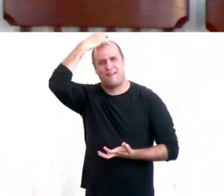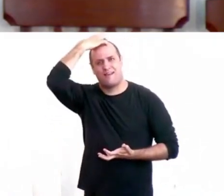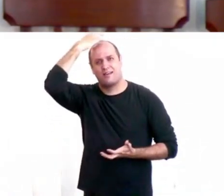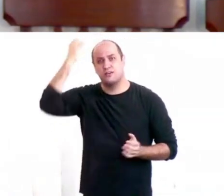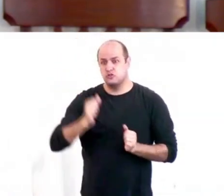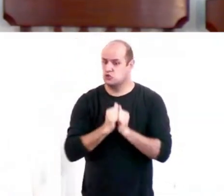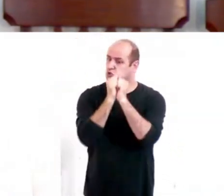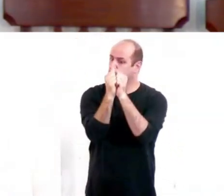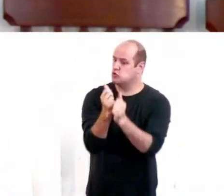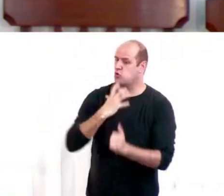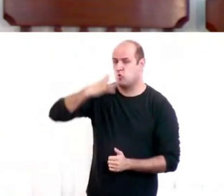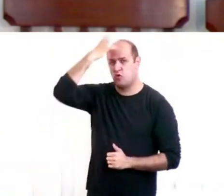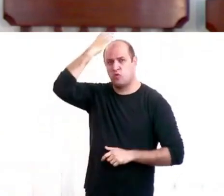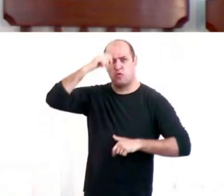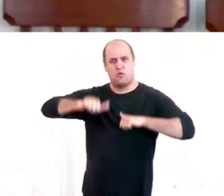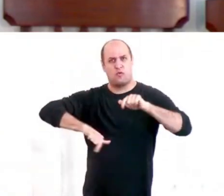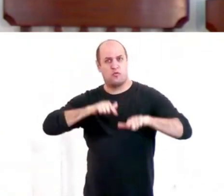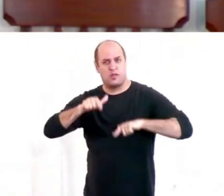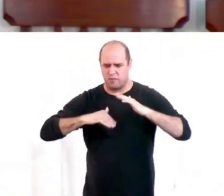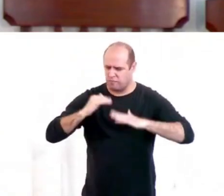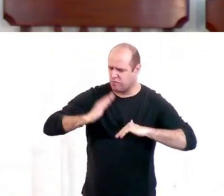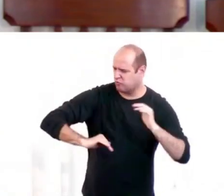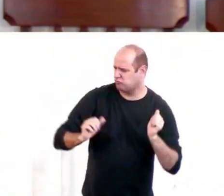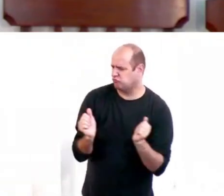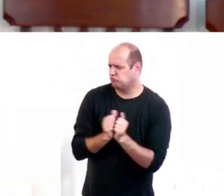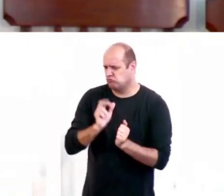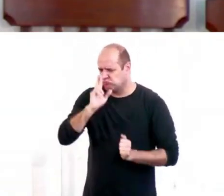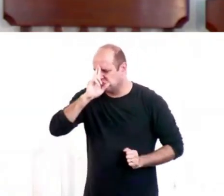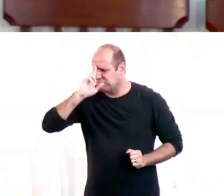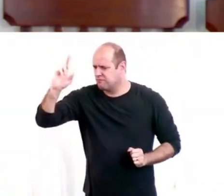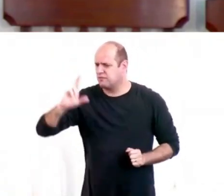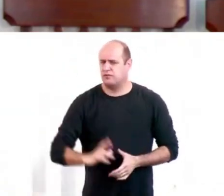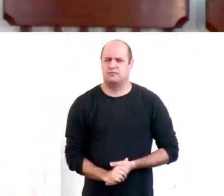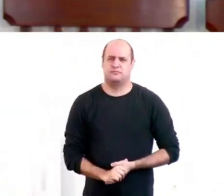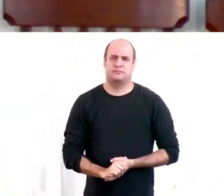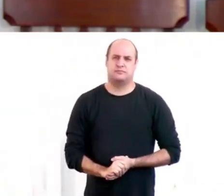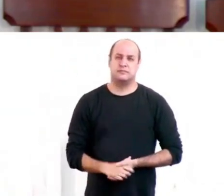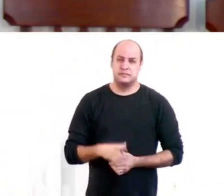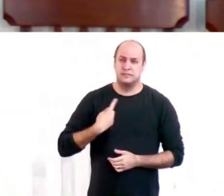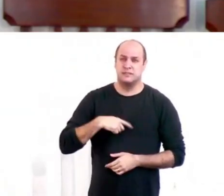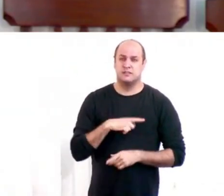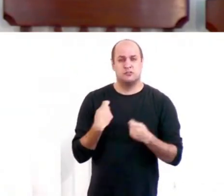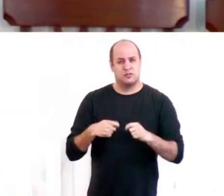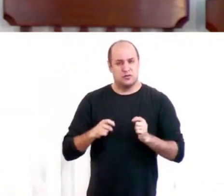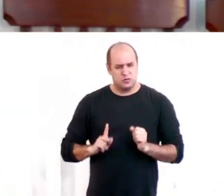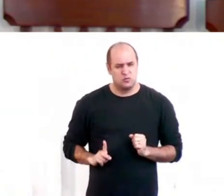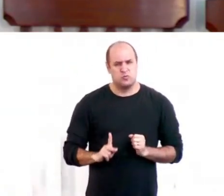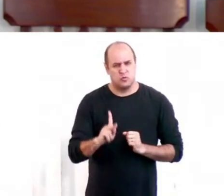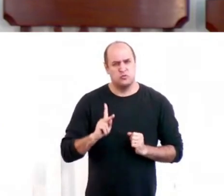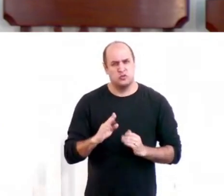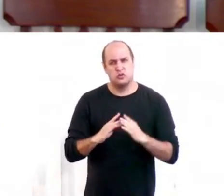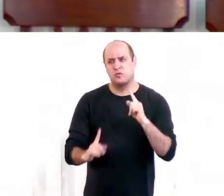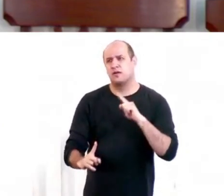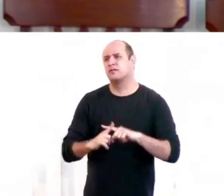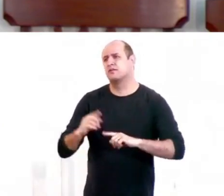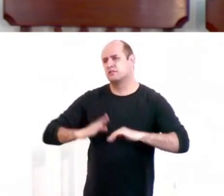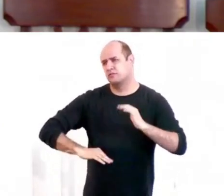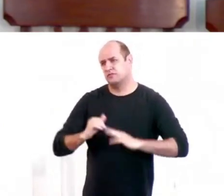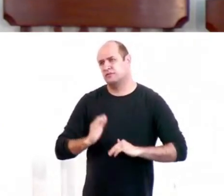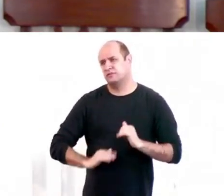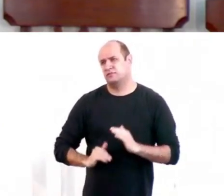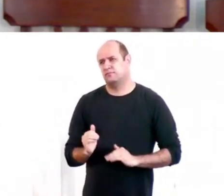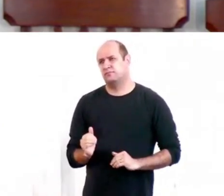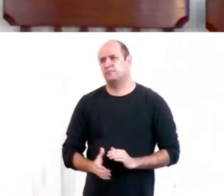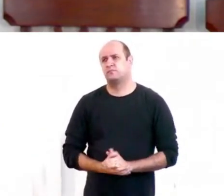com Ele, fazendo a obra que Ele está fazendo. É isso que nós temos que continuar como igreja fazendo. Quero ainda,